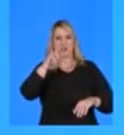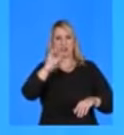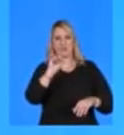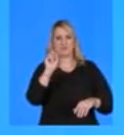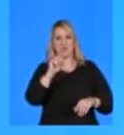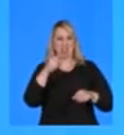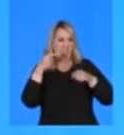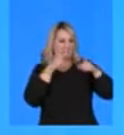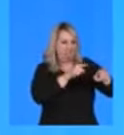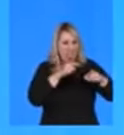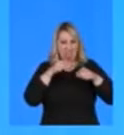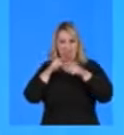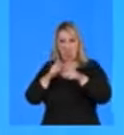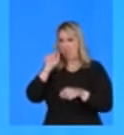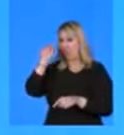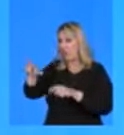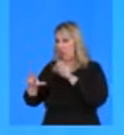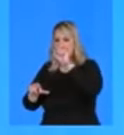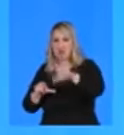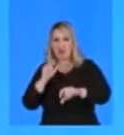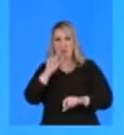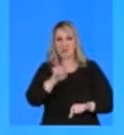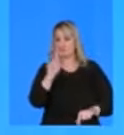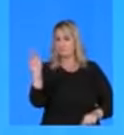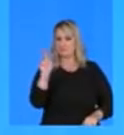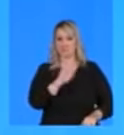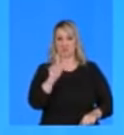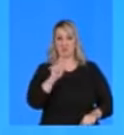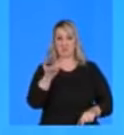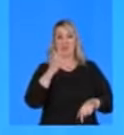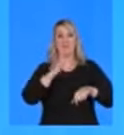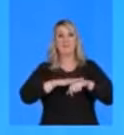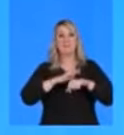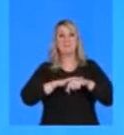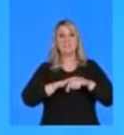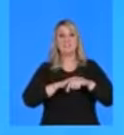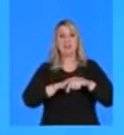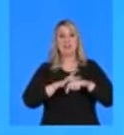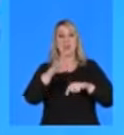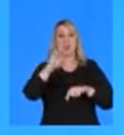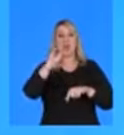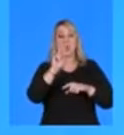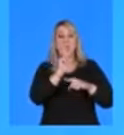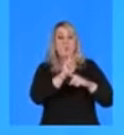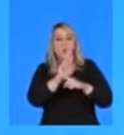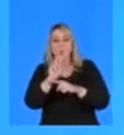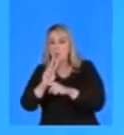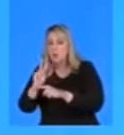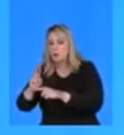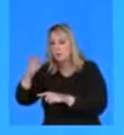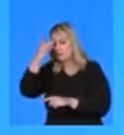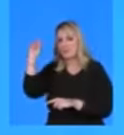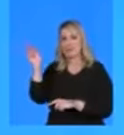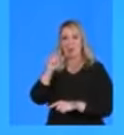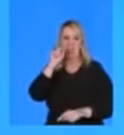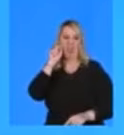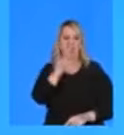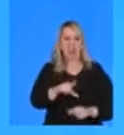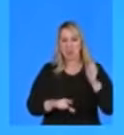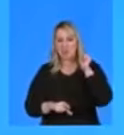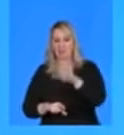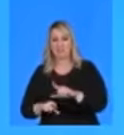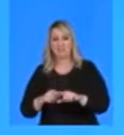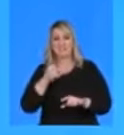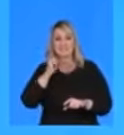é atacando as pessoas eu quero fazer um rio que cuide das pessoas não que ataque as pessoas se a